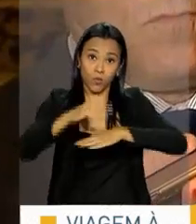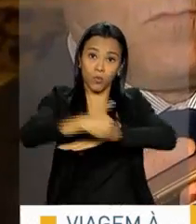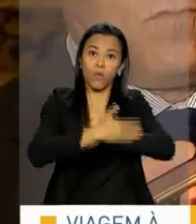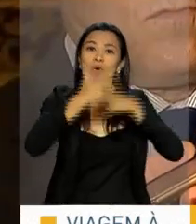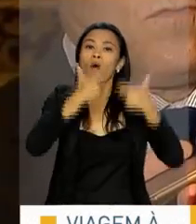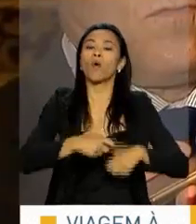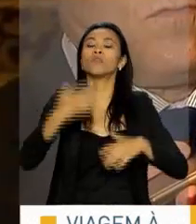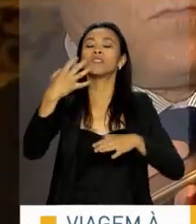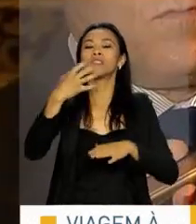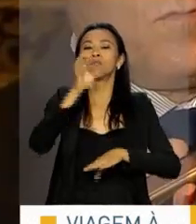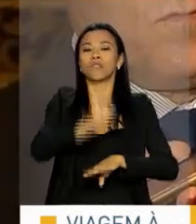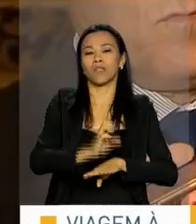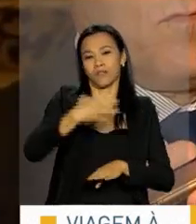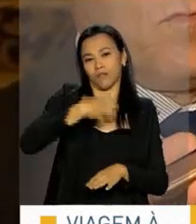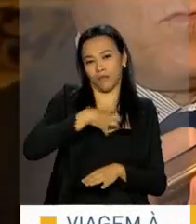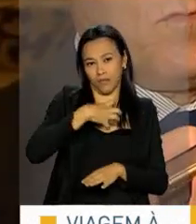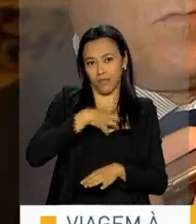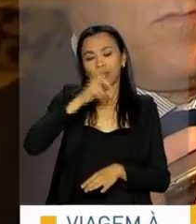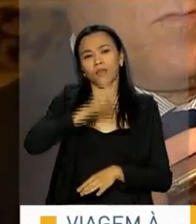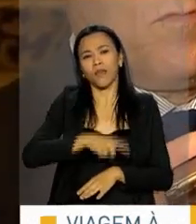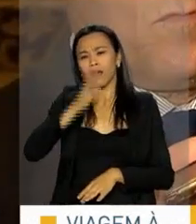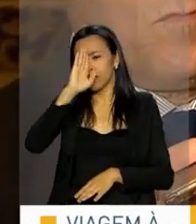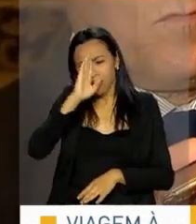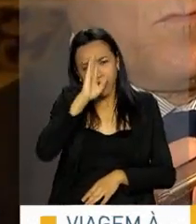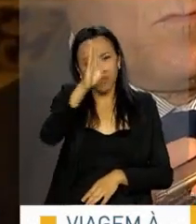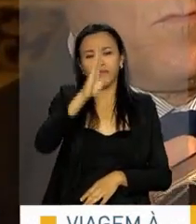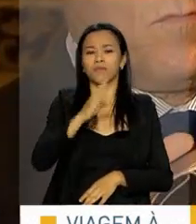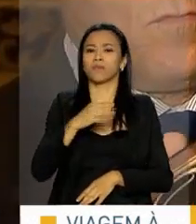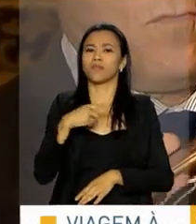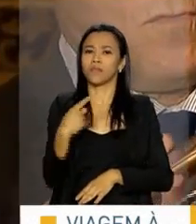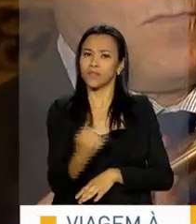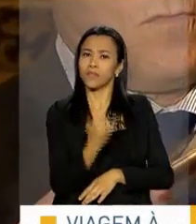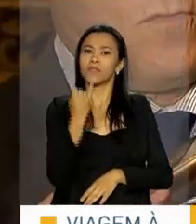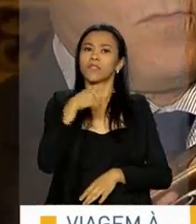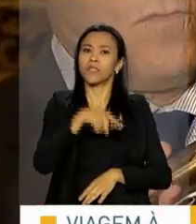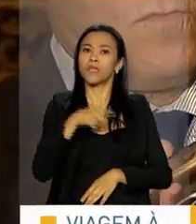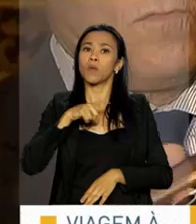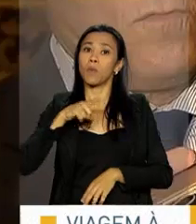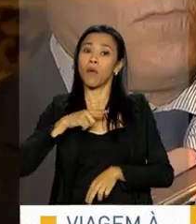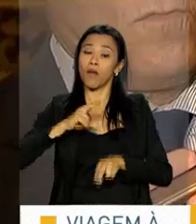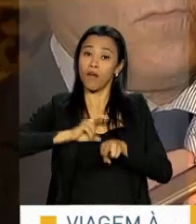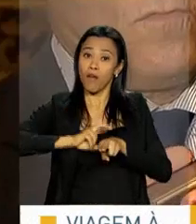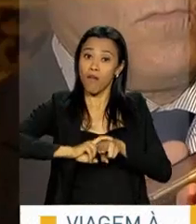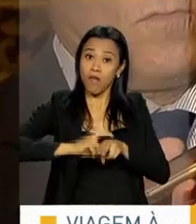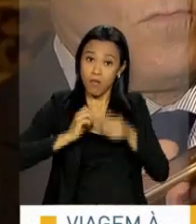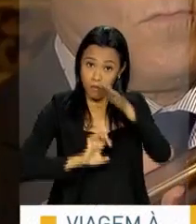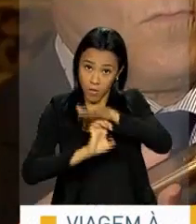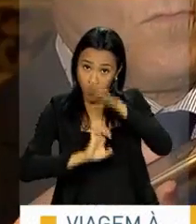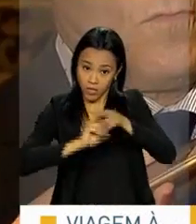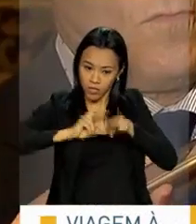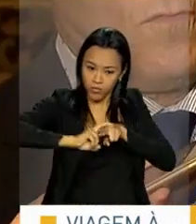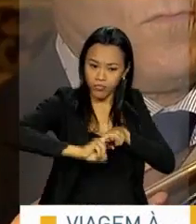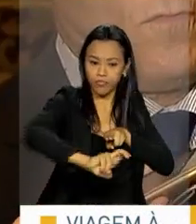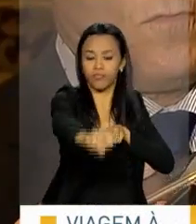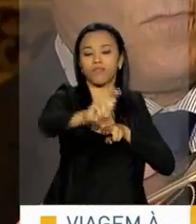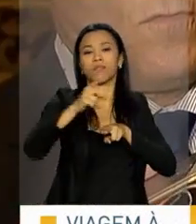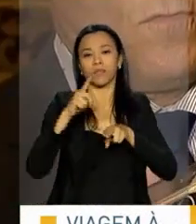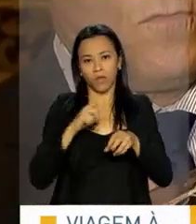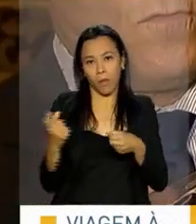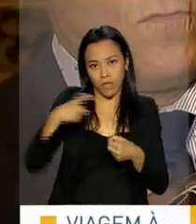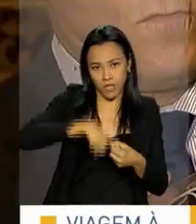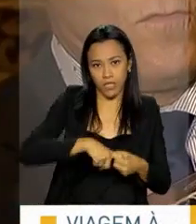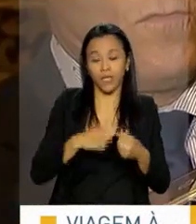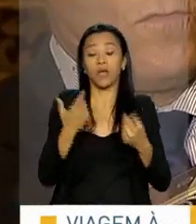que é fundamental para a viabilização da concessão da FIOL, que é a Ferrovia de Integração Oeste-Leste. Foi